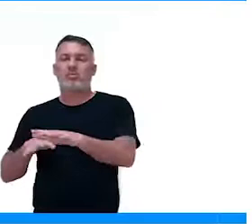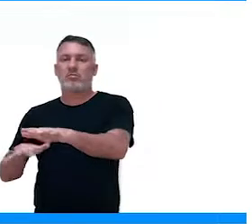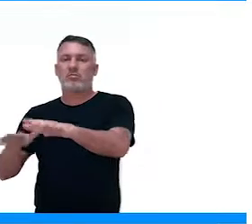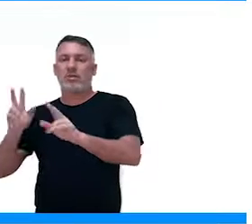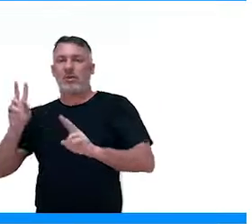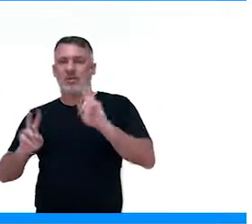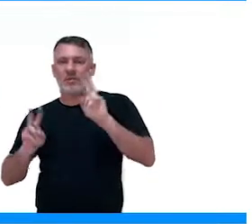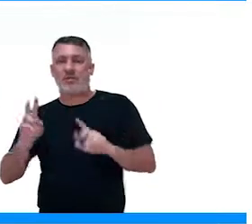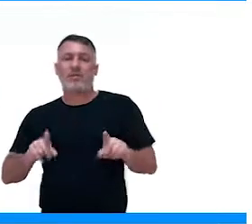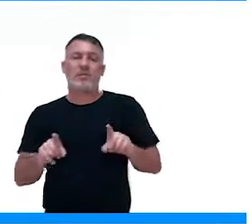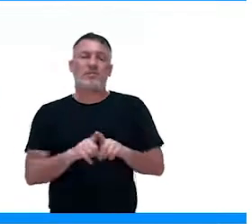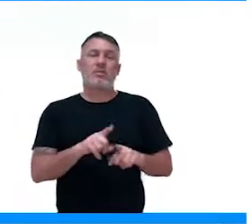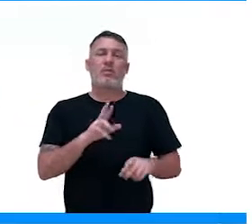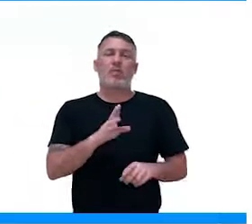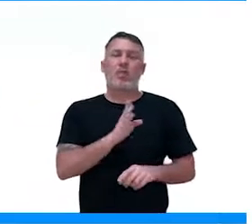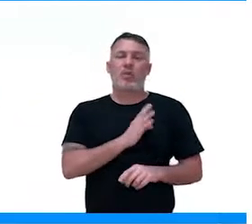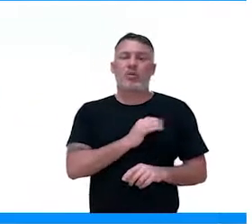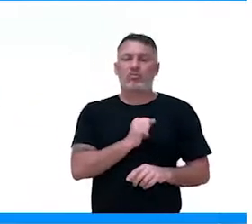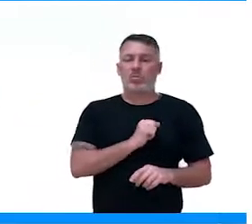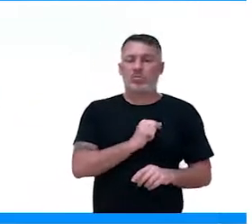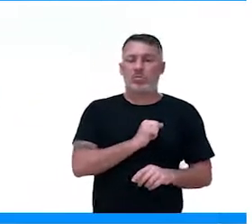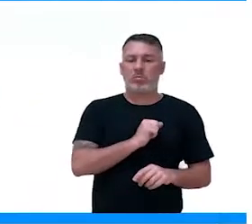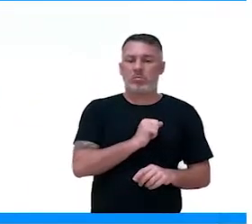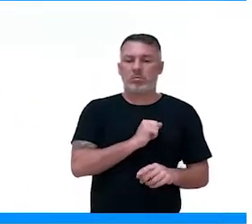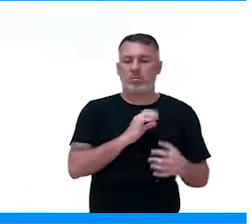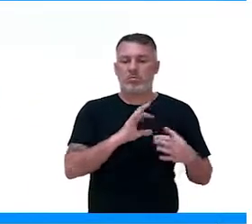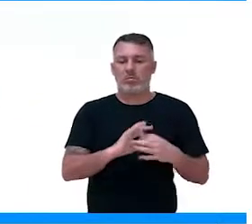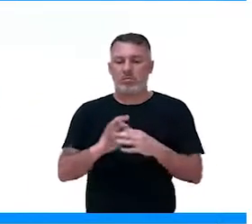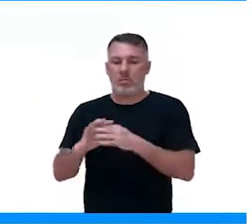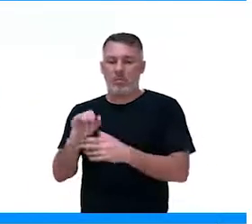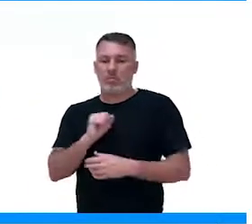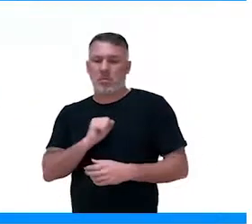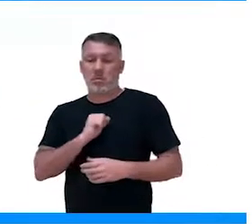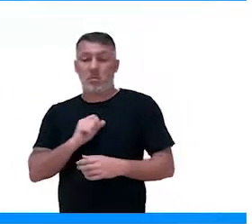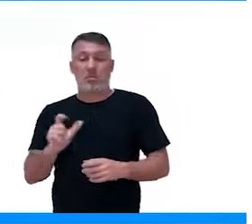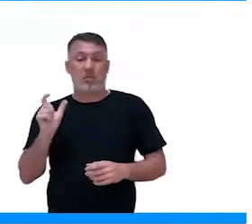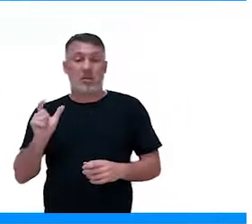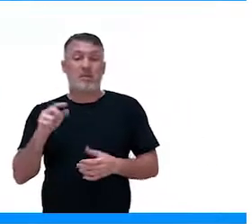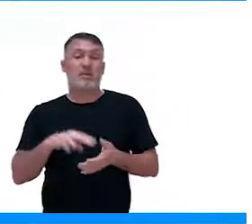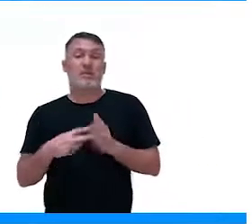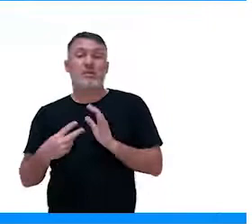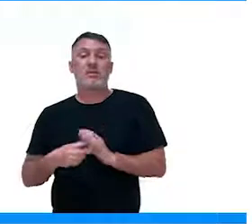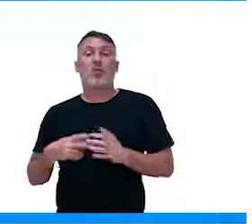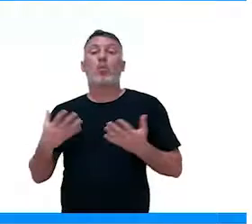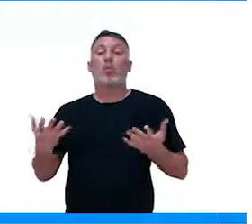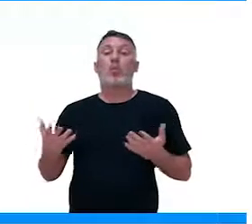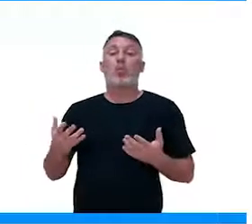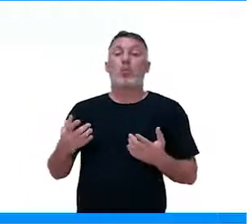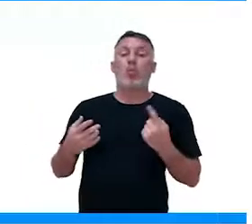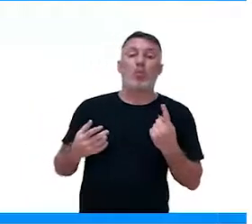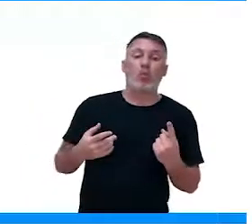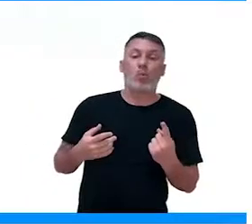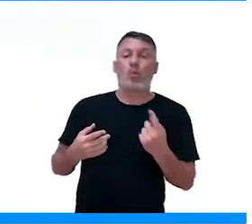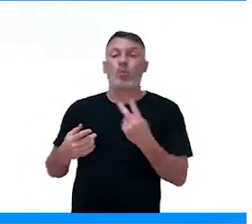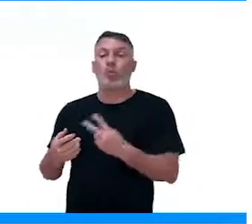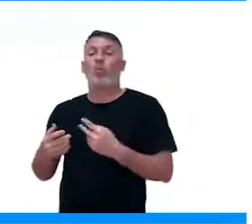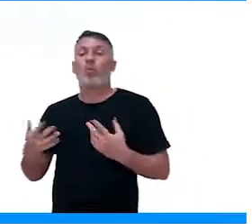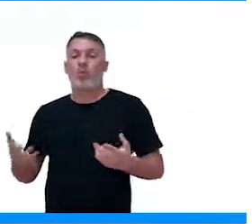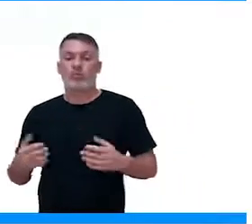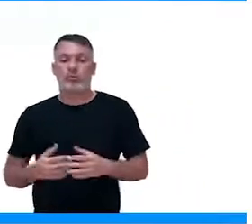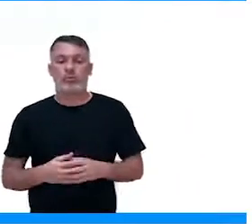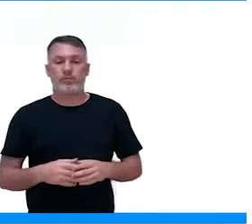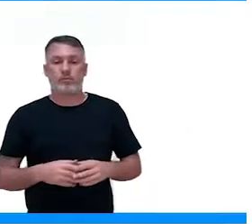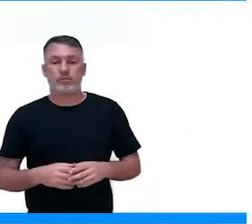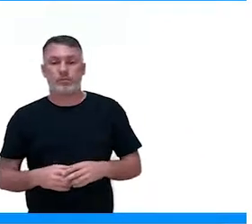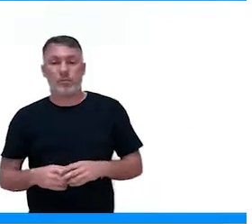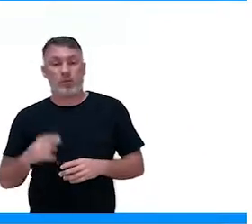emocional que se encontra ao autor da mensagem, com o coração no ritmo da percussão. Essa palavra corresponde a um ou uma.